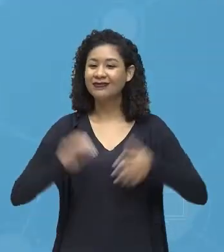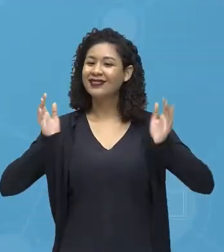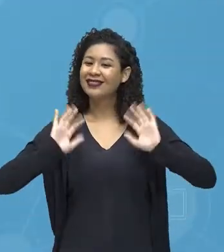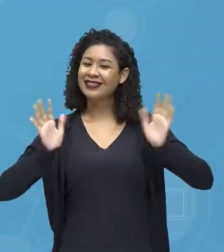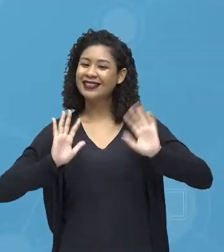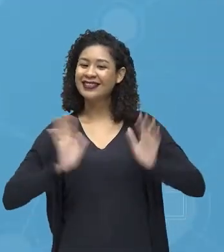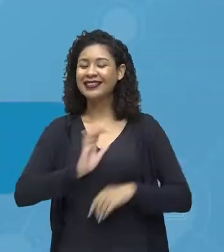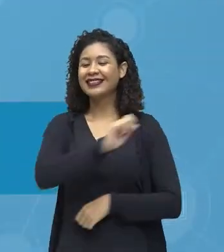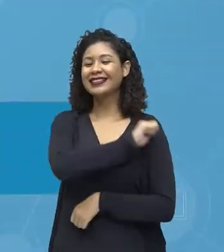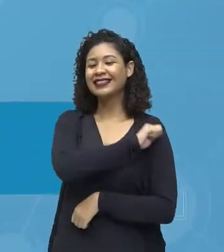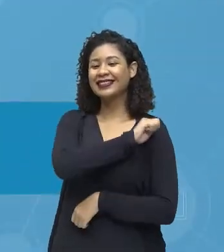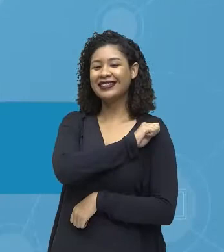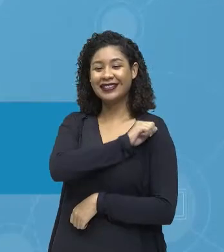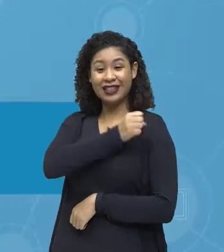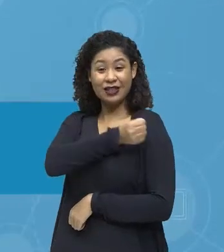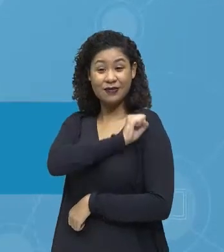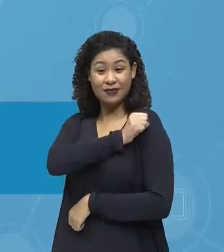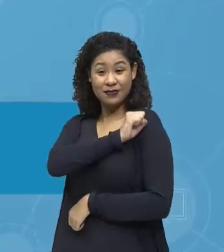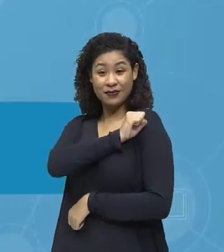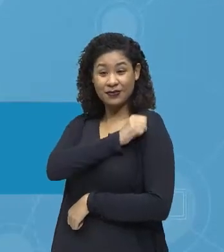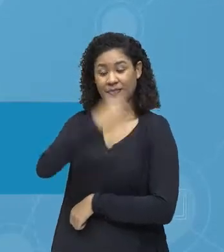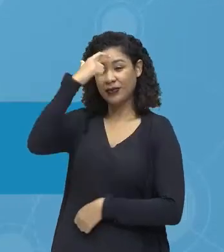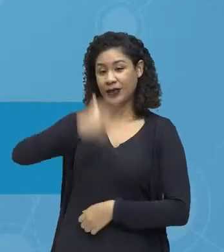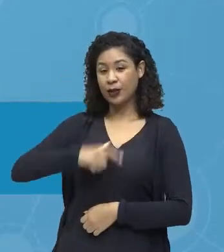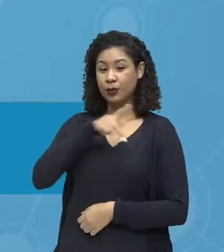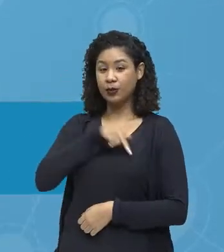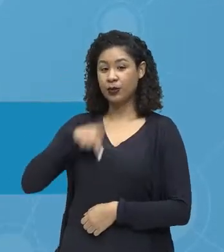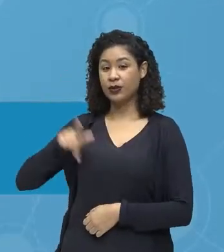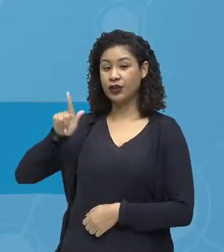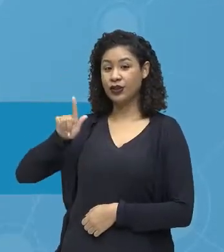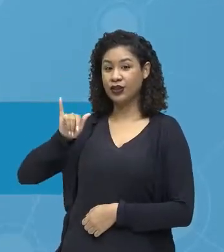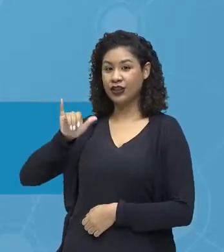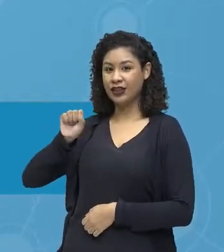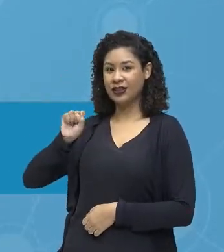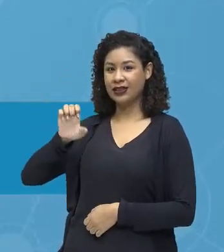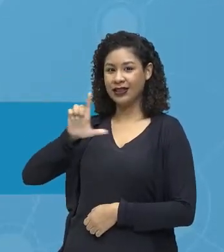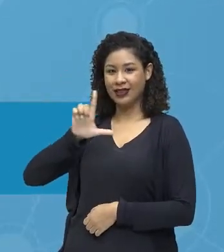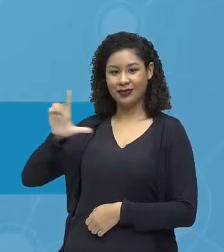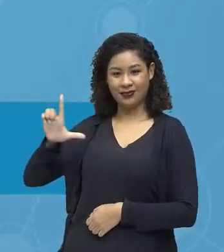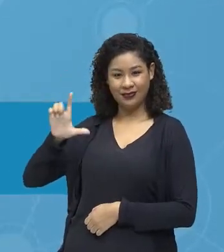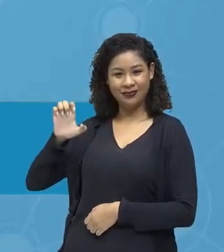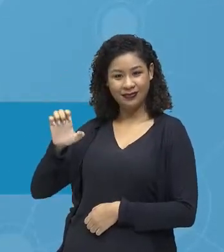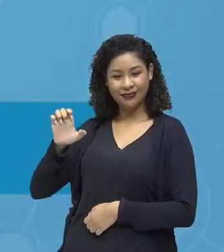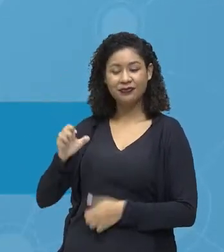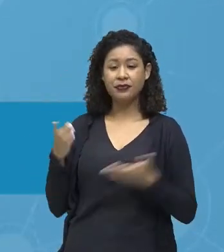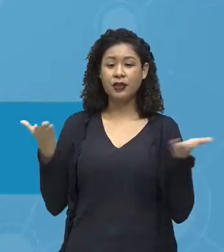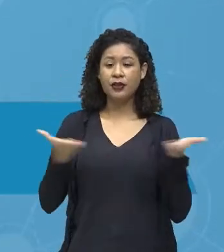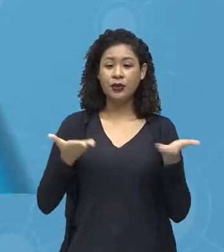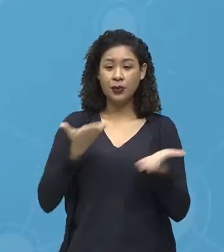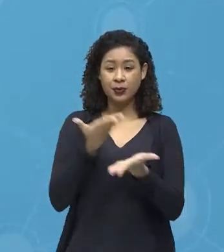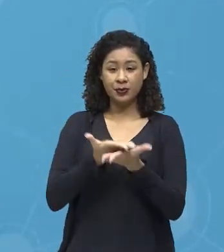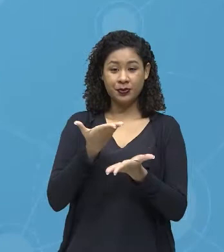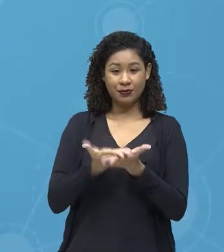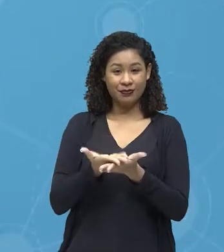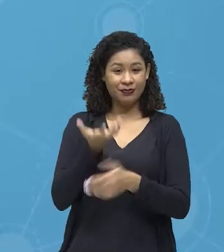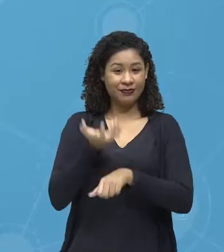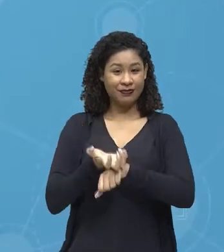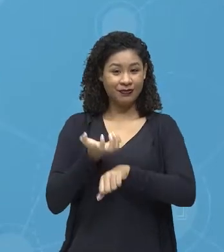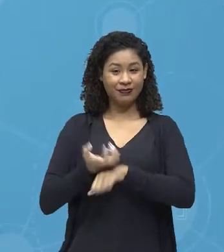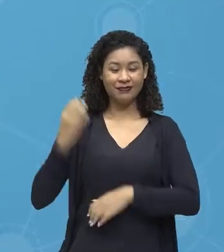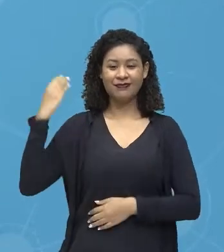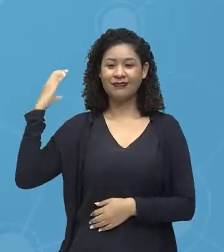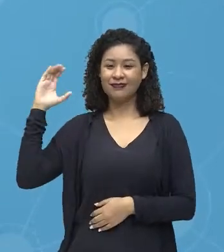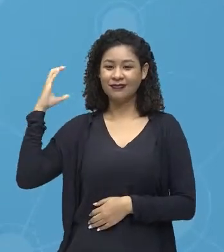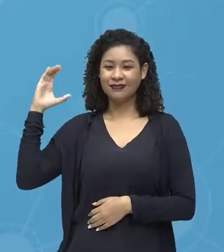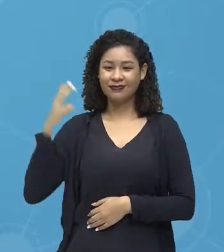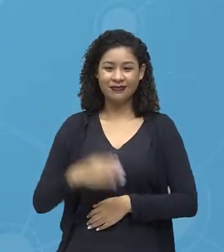Olá, alunos do 8º ano, sou a professora Gisele Palmeira e hoje temos a nossa aula de ciências, né?